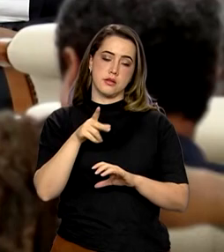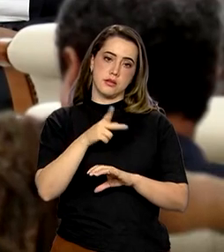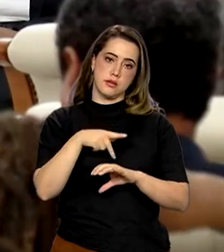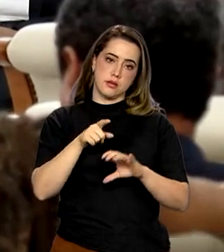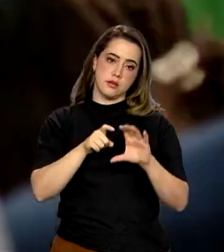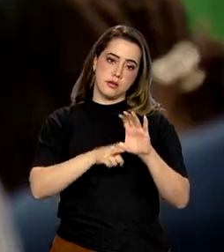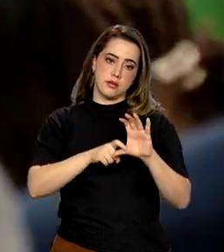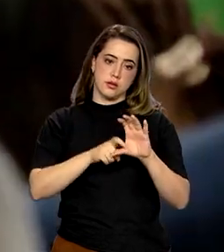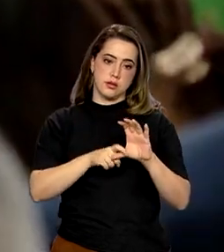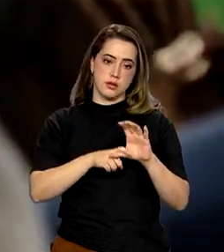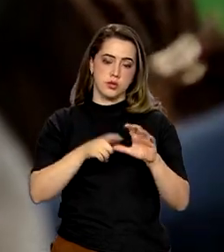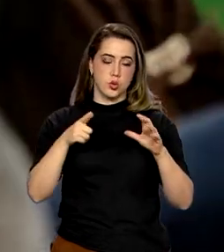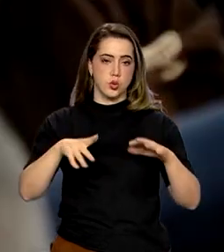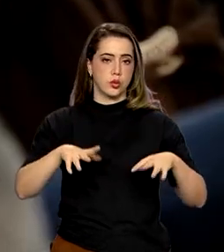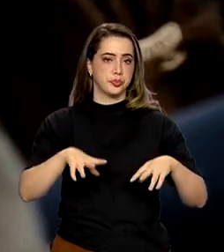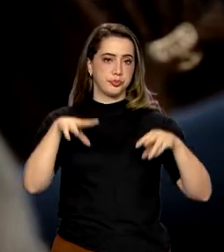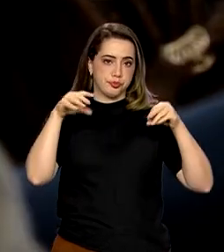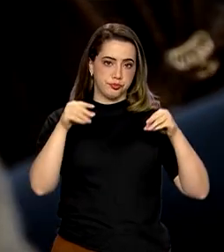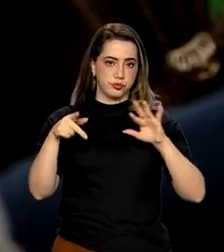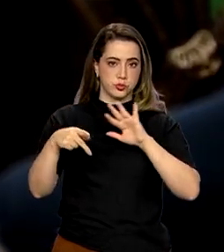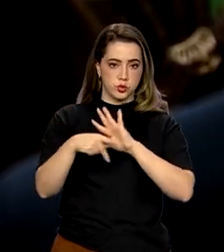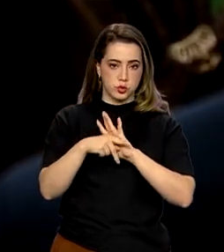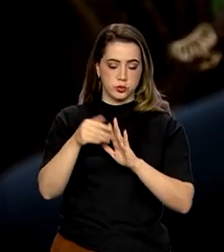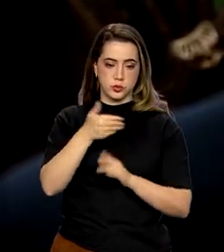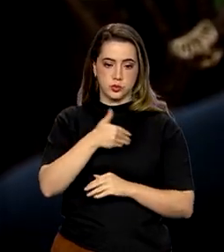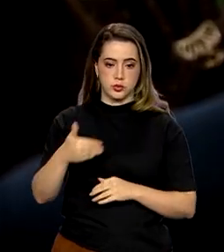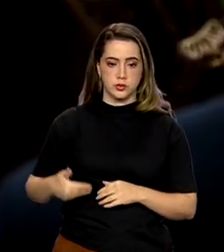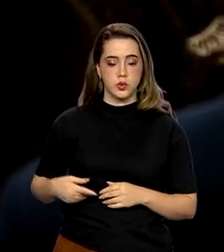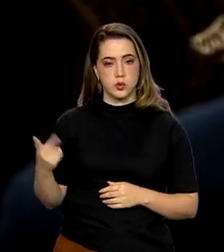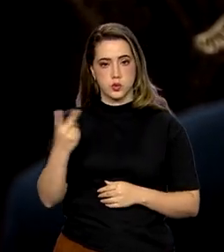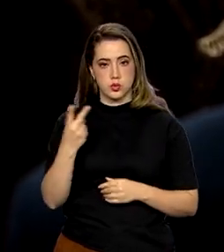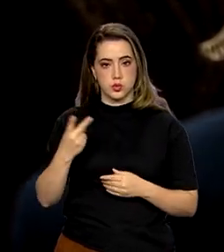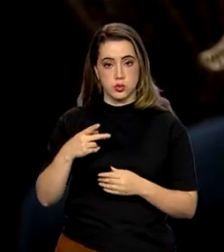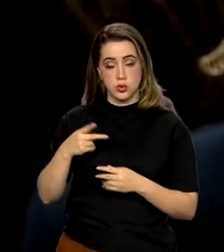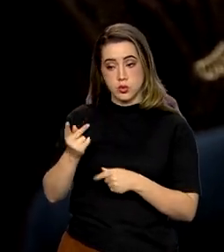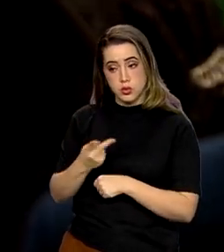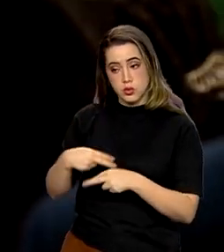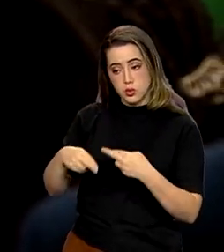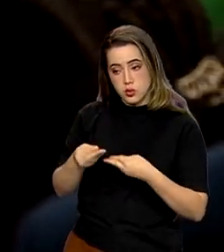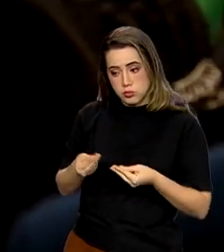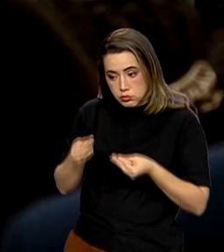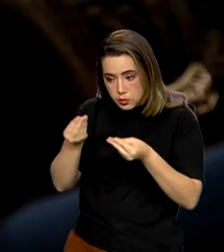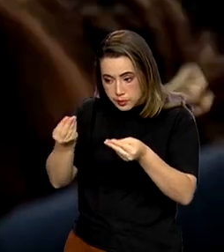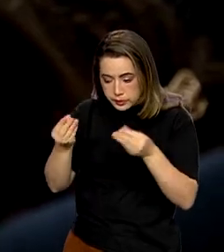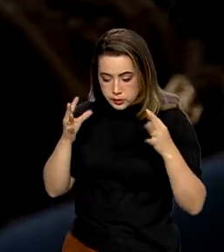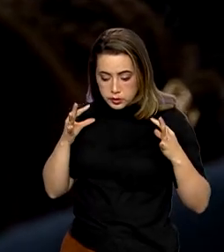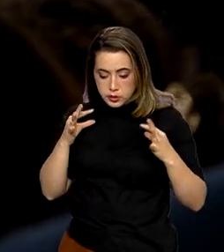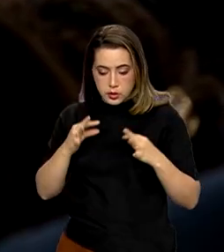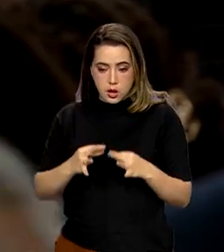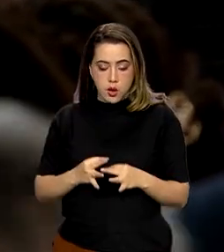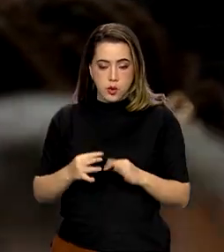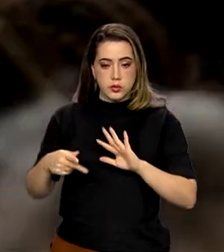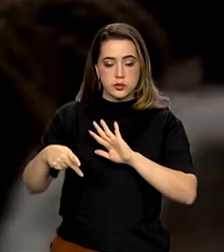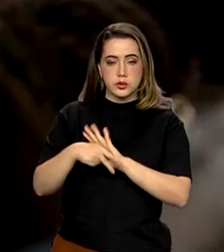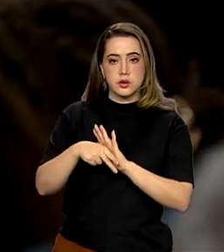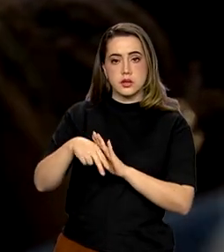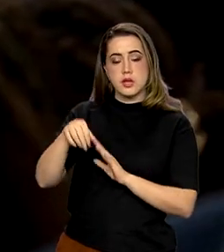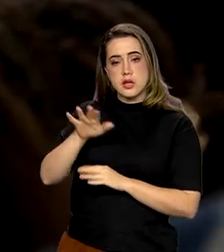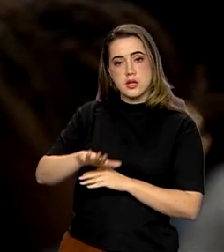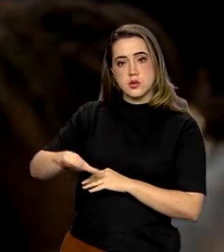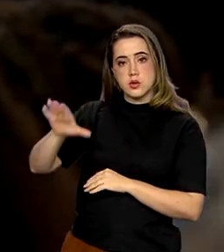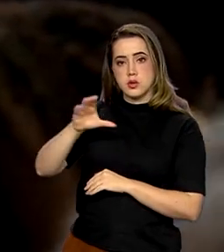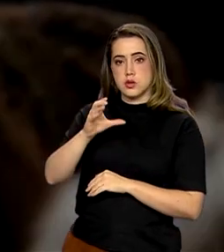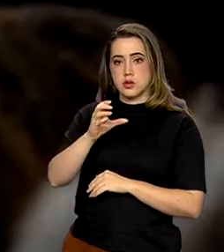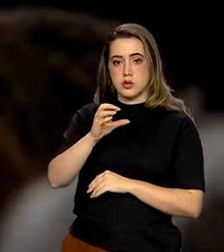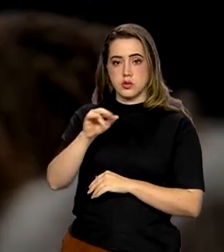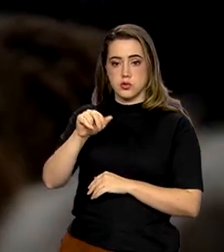do Governo. Os chefes de Estado trocaram condecorações. João Lourenço recebeu a Ordem Nacional do Cruzeiro do Sul, a